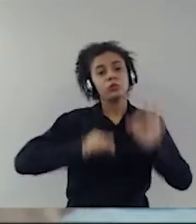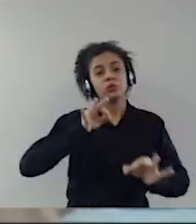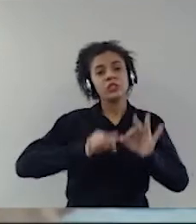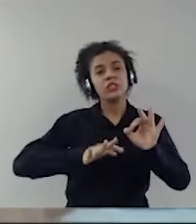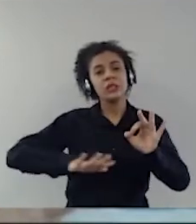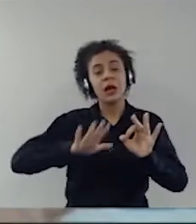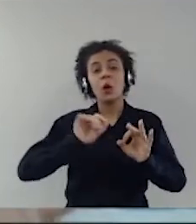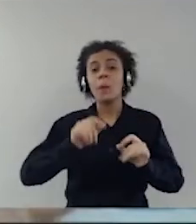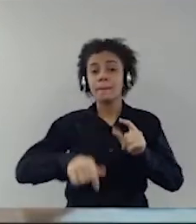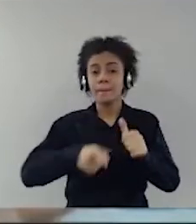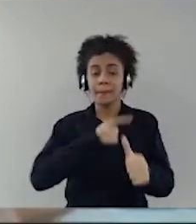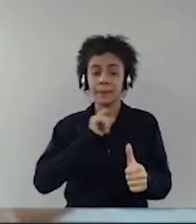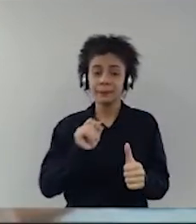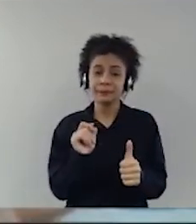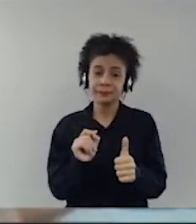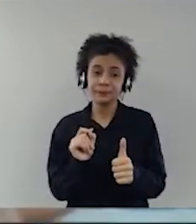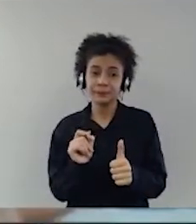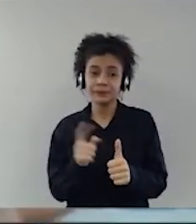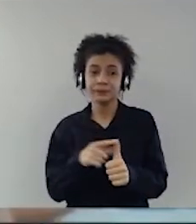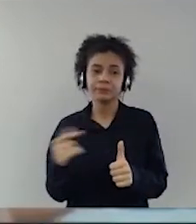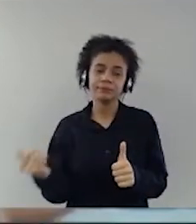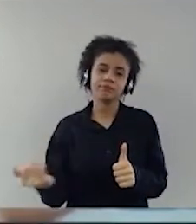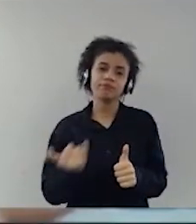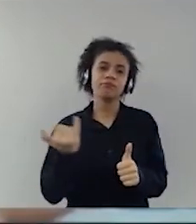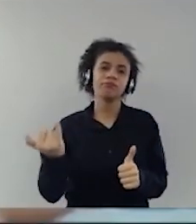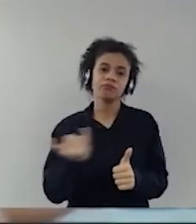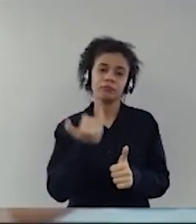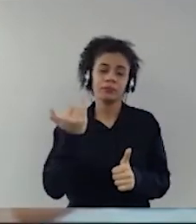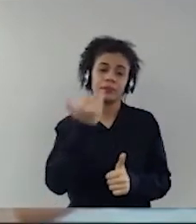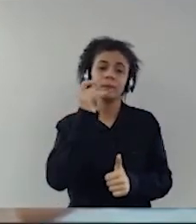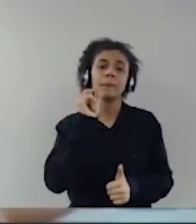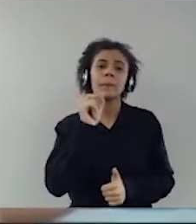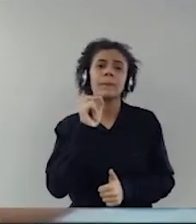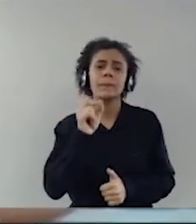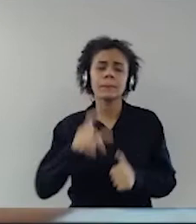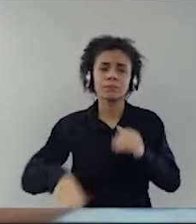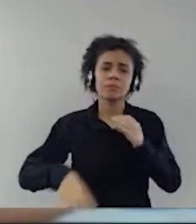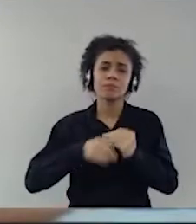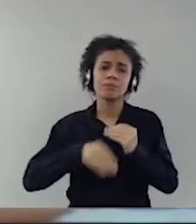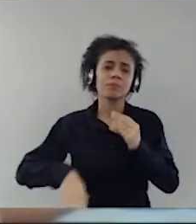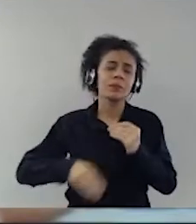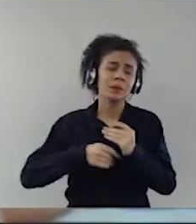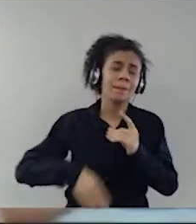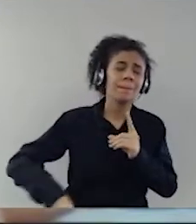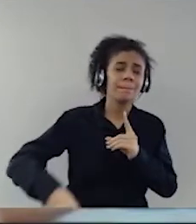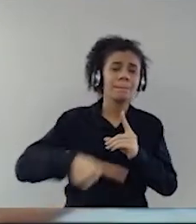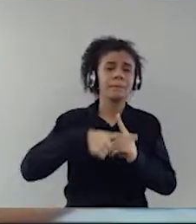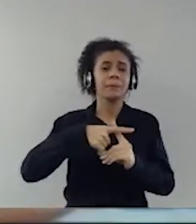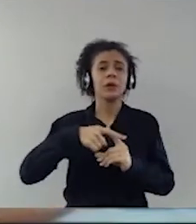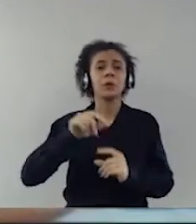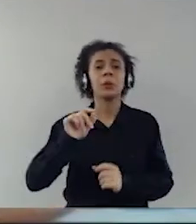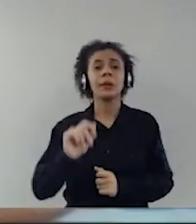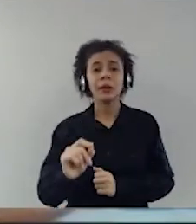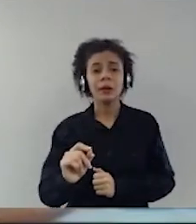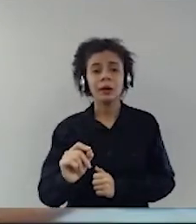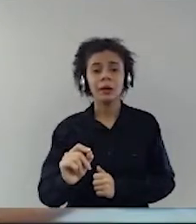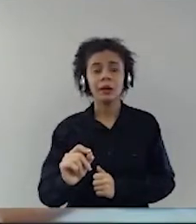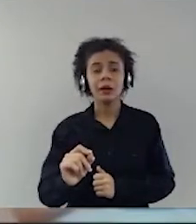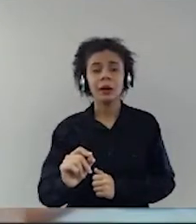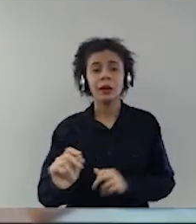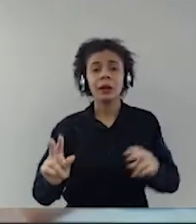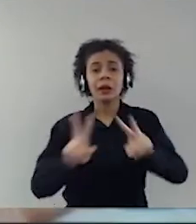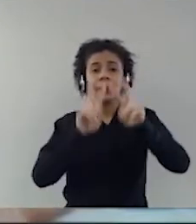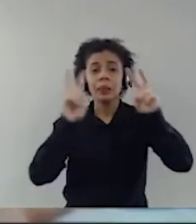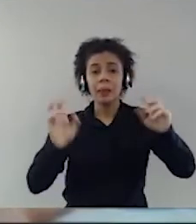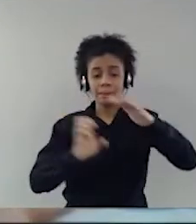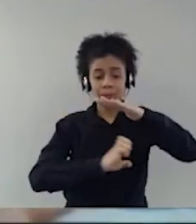O primeiro ponto é a importância de se incrementar ainda mais o tema